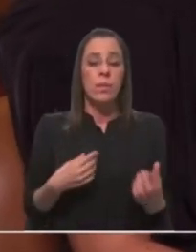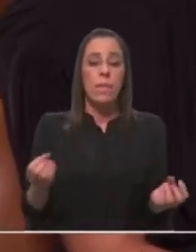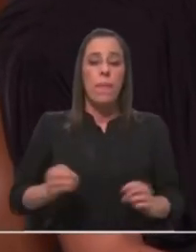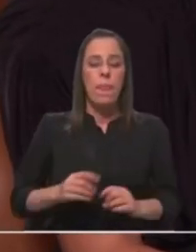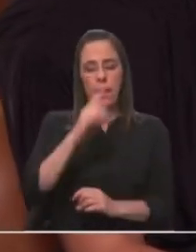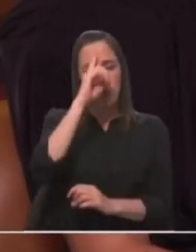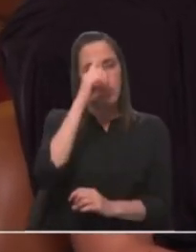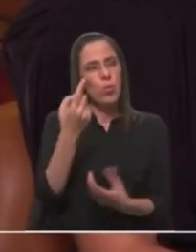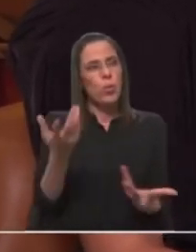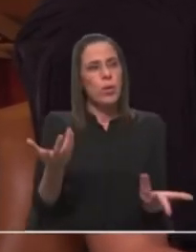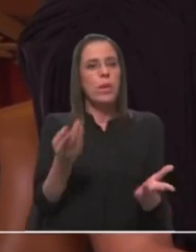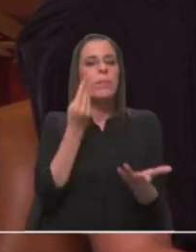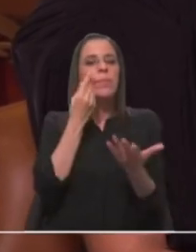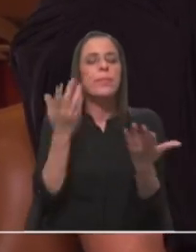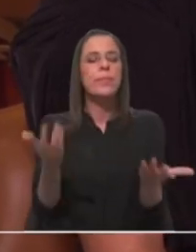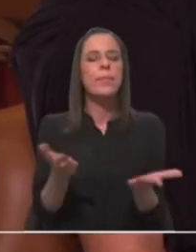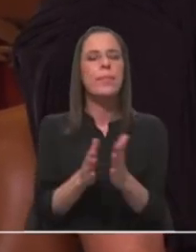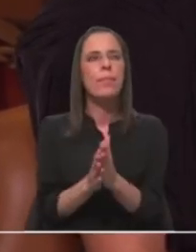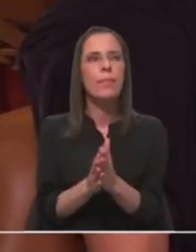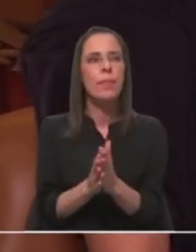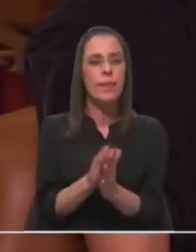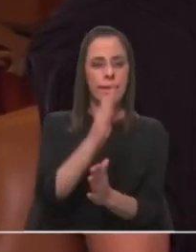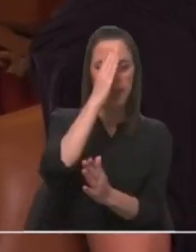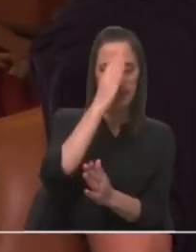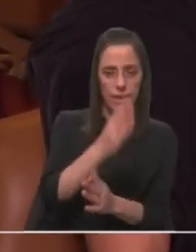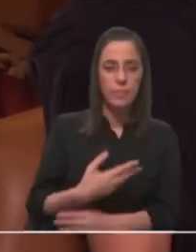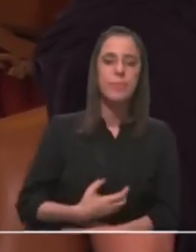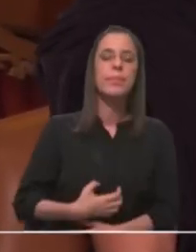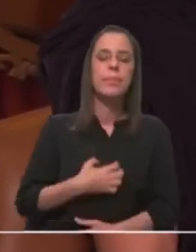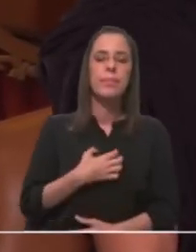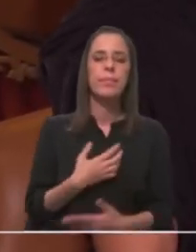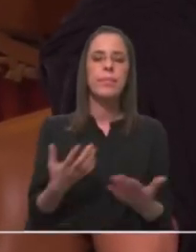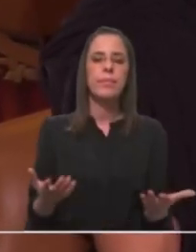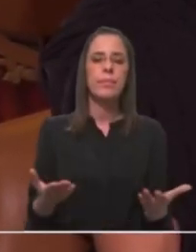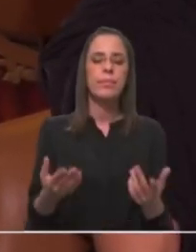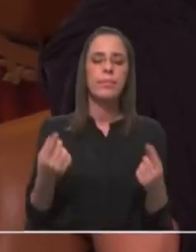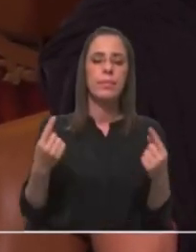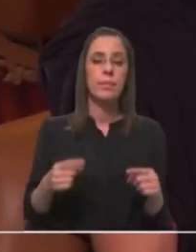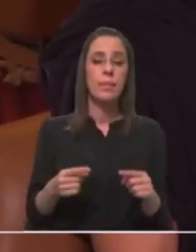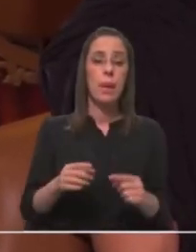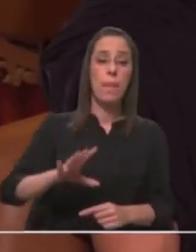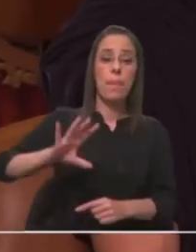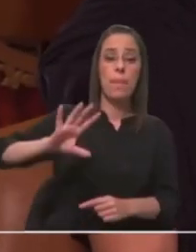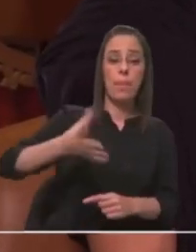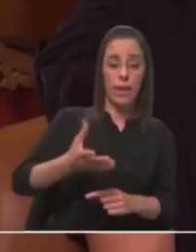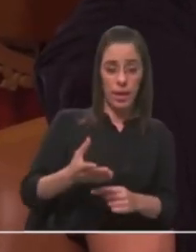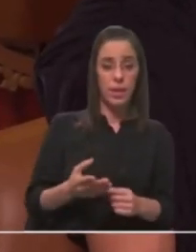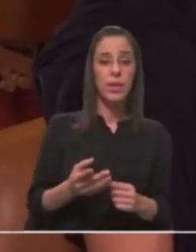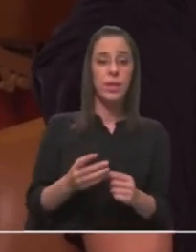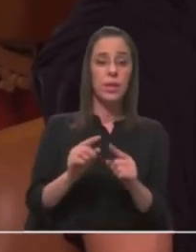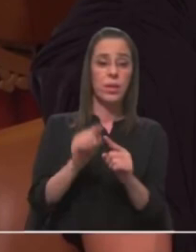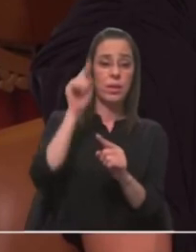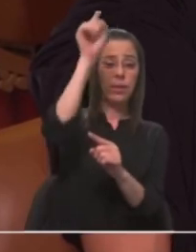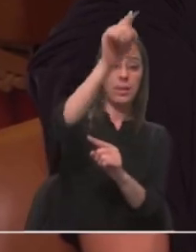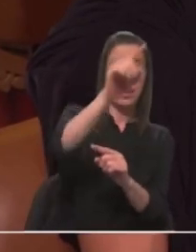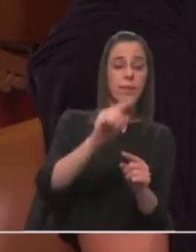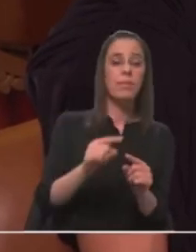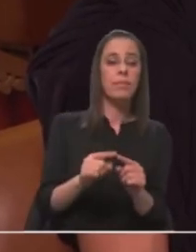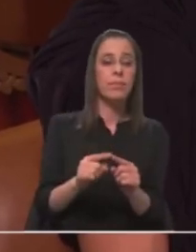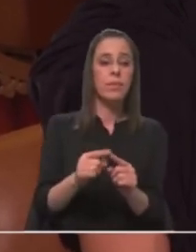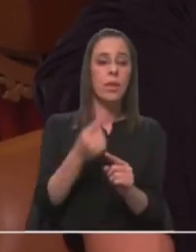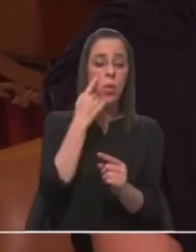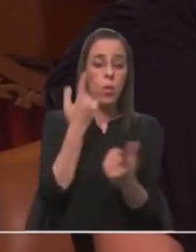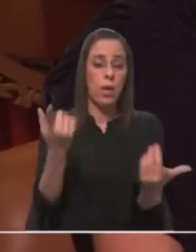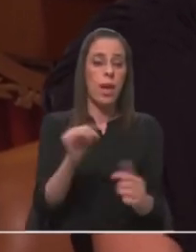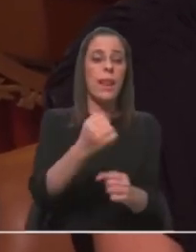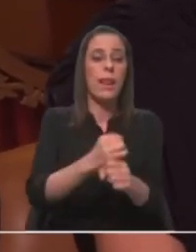essa noção, mas como é que é saber e sentir que há um país do outro lado do Atlântico que